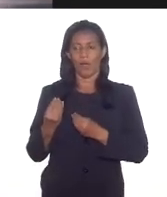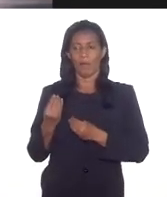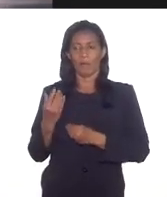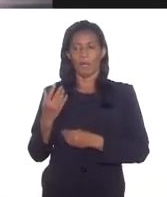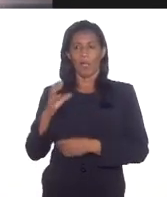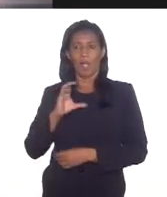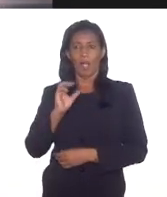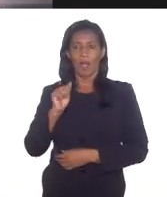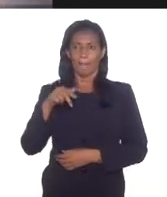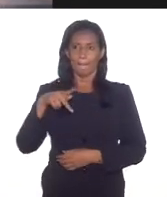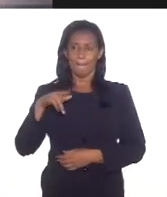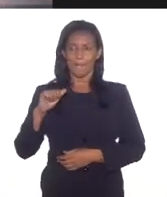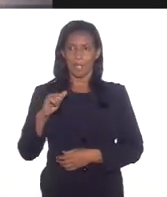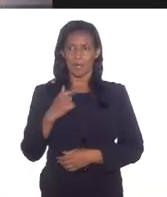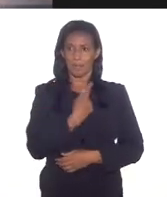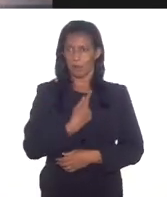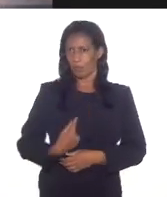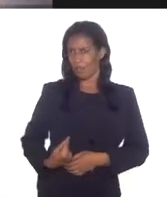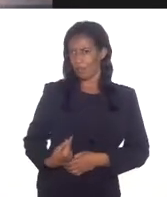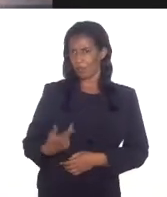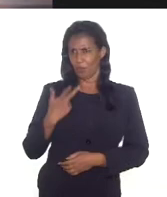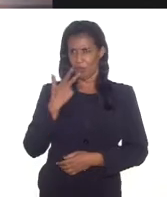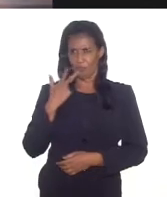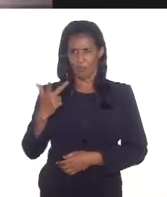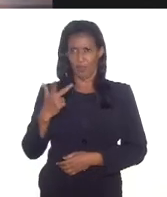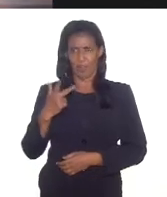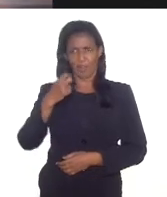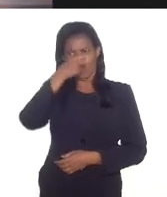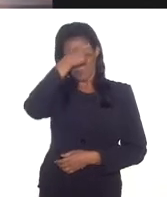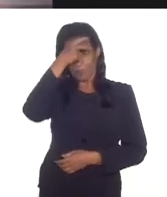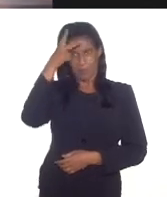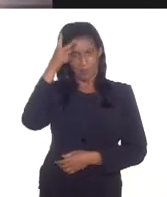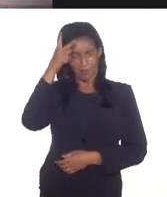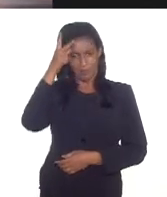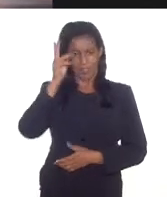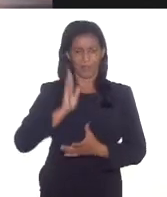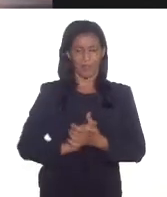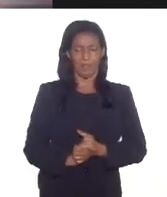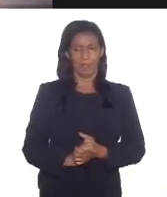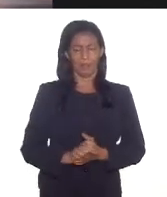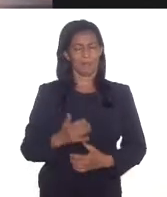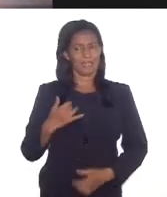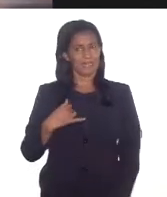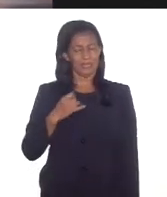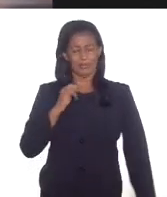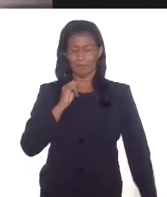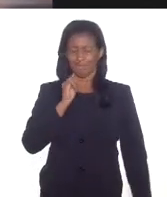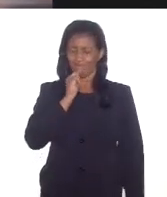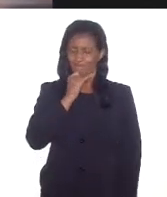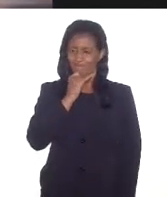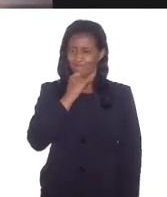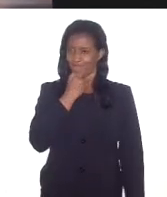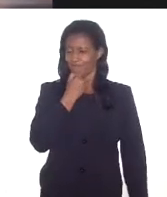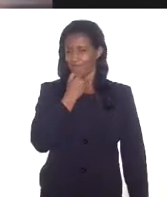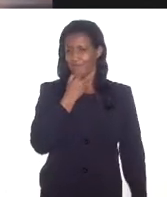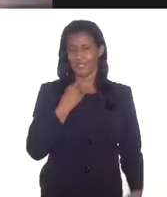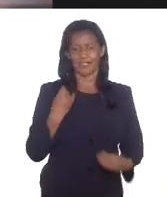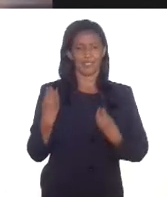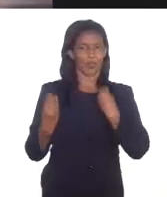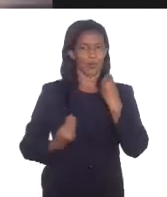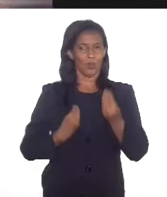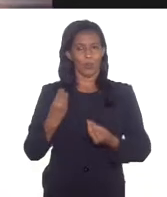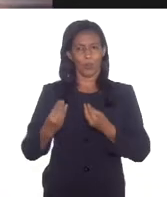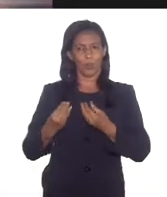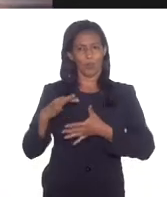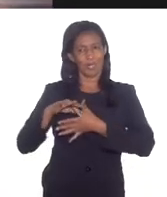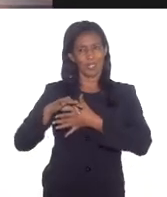vai dar, não. Vou falar para o Eduardo Paes, apoiei, mas estou decepcionado pelo jeito que ele está